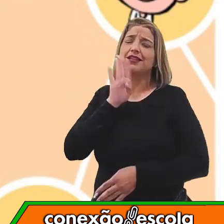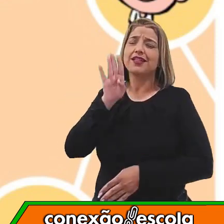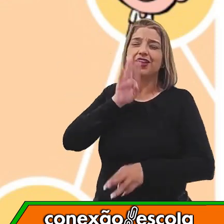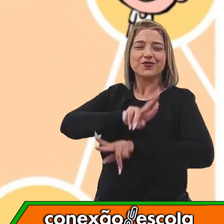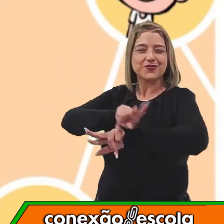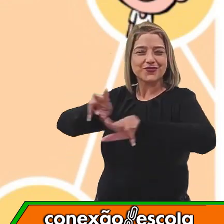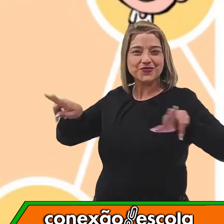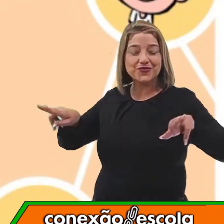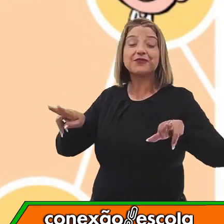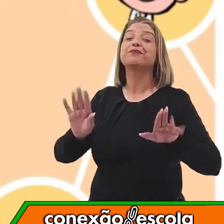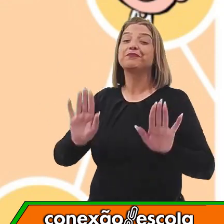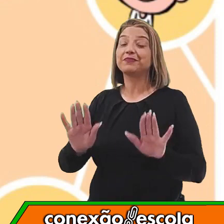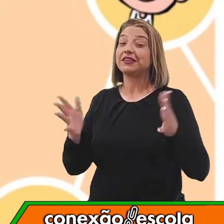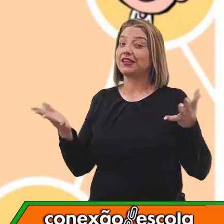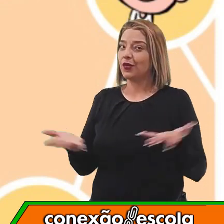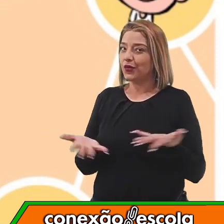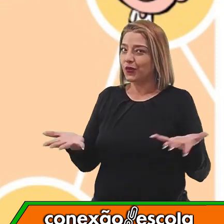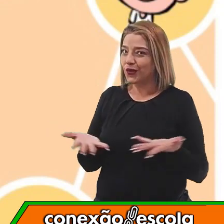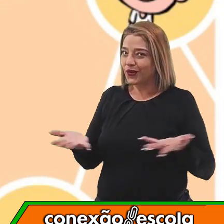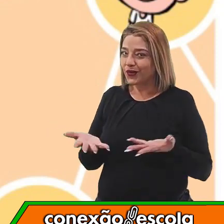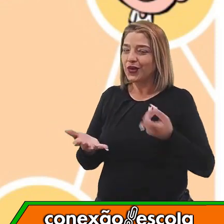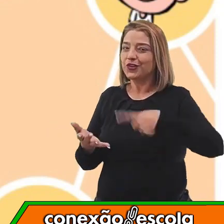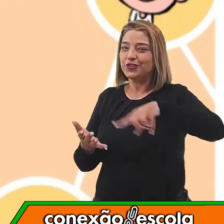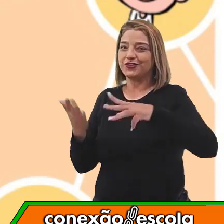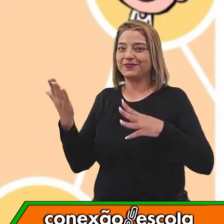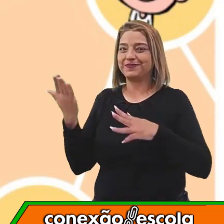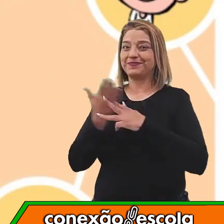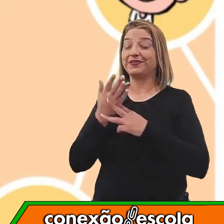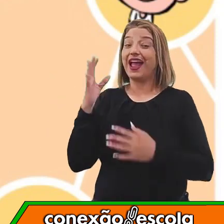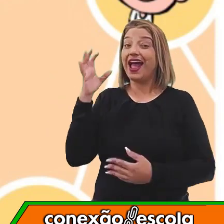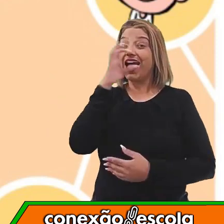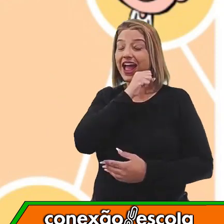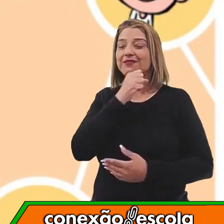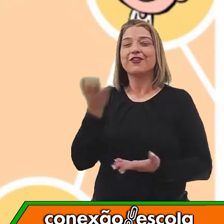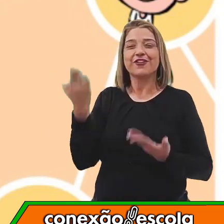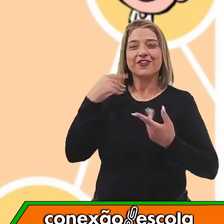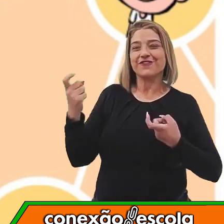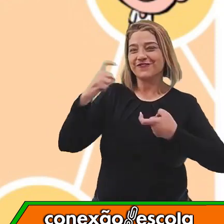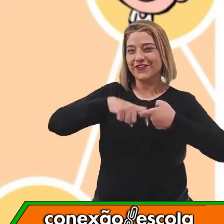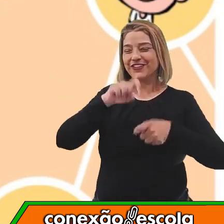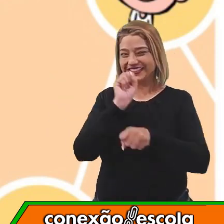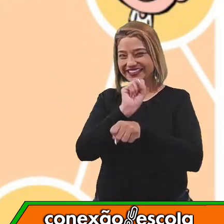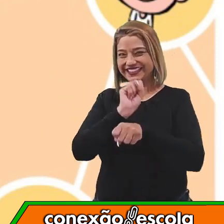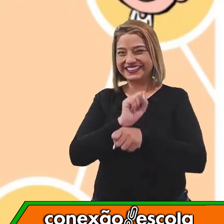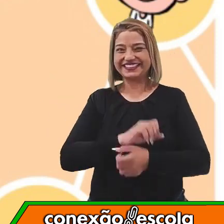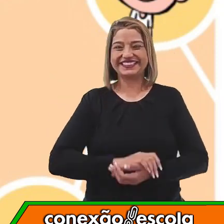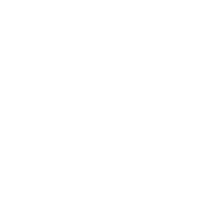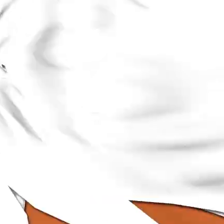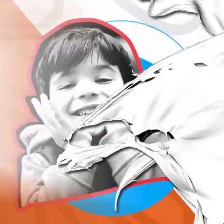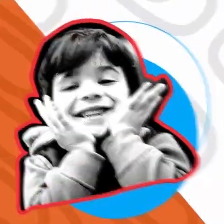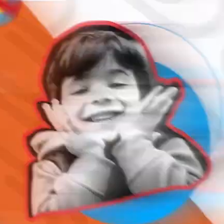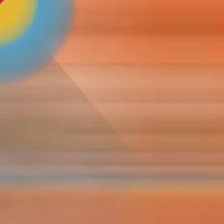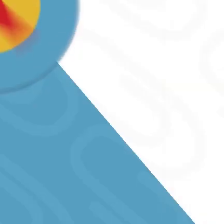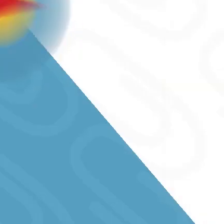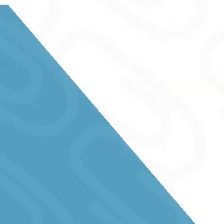gente? Agora, nós vamos para um rápido intervalo e voltamos já já.